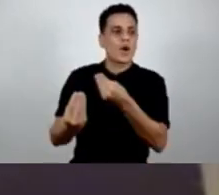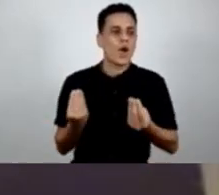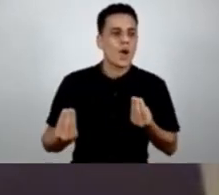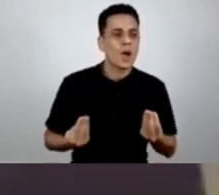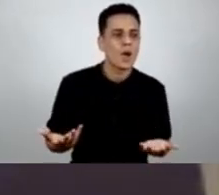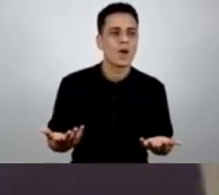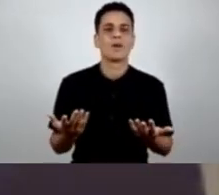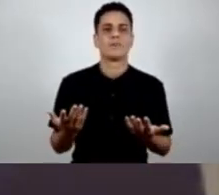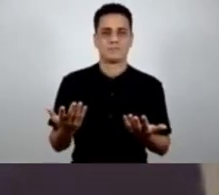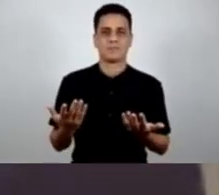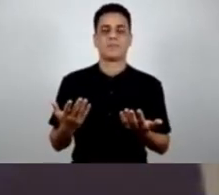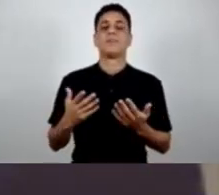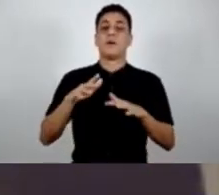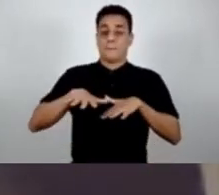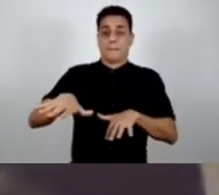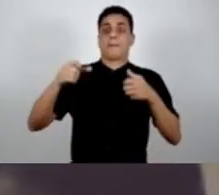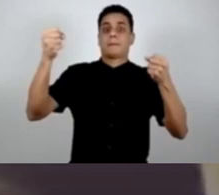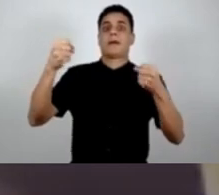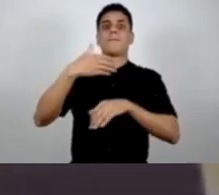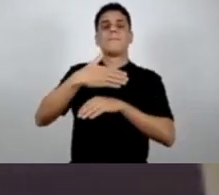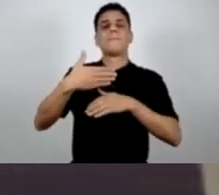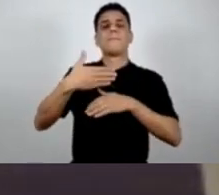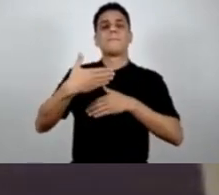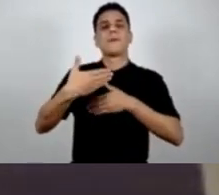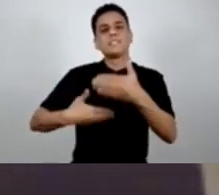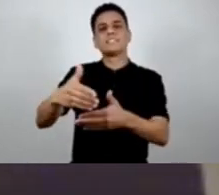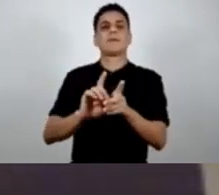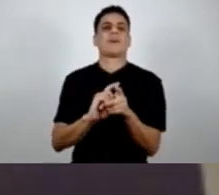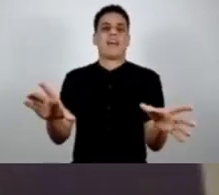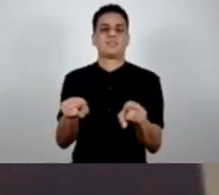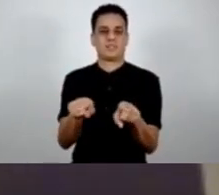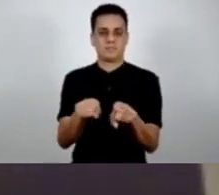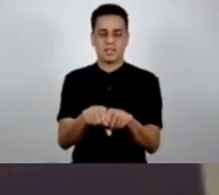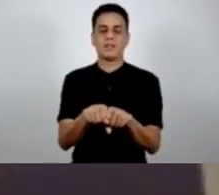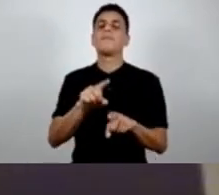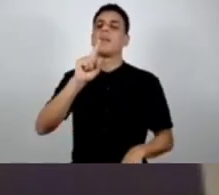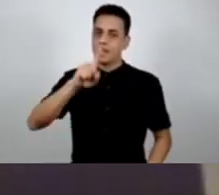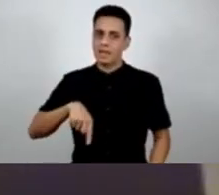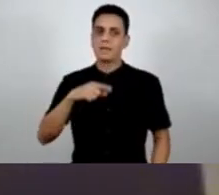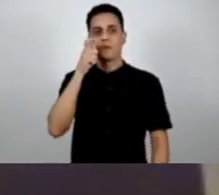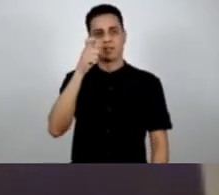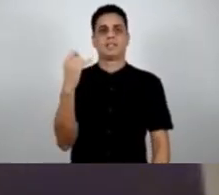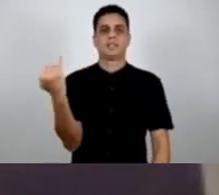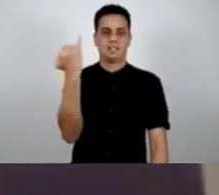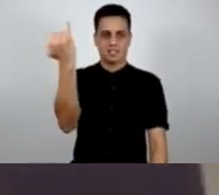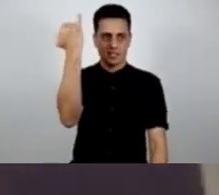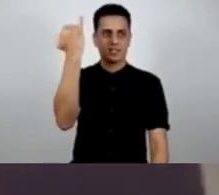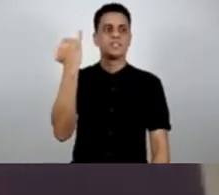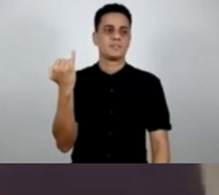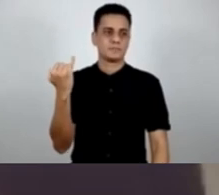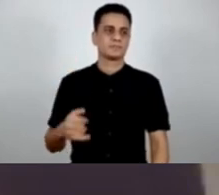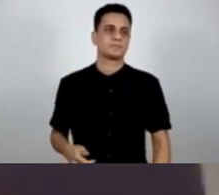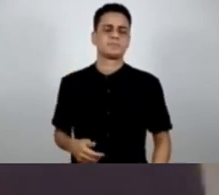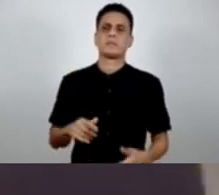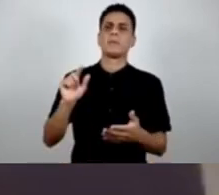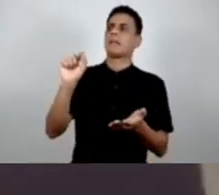um momento democrático, bem-vindo. Então, esse é um ponto que eu acho muito importante. Quando o mundo fala de imagem, imagem de